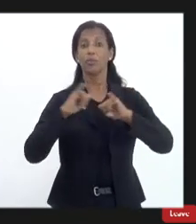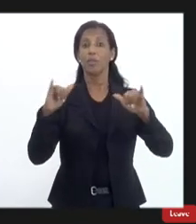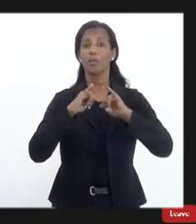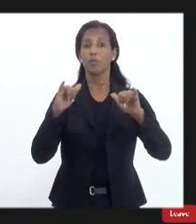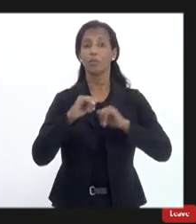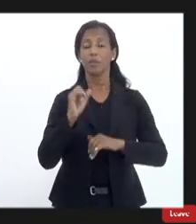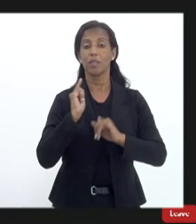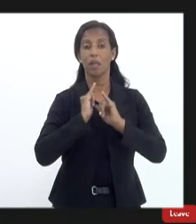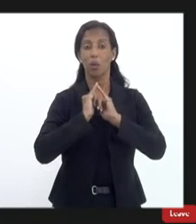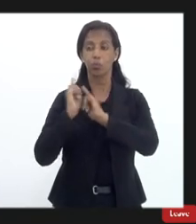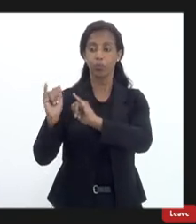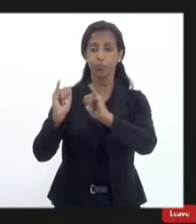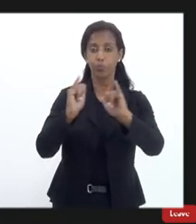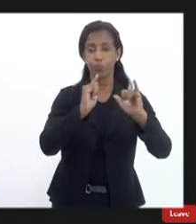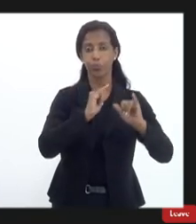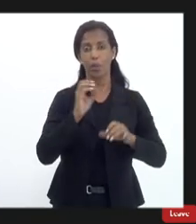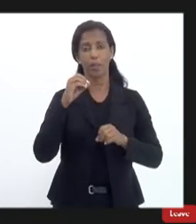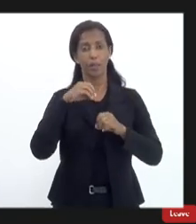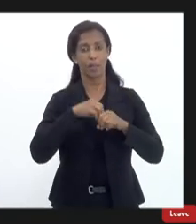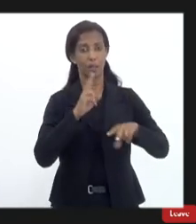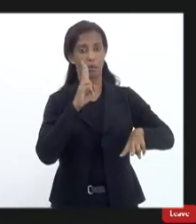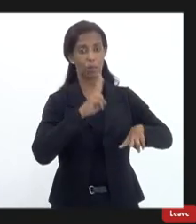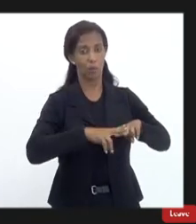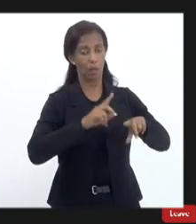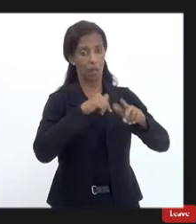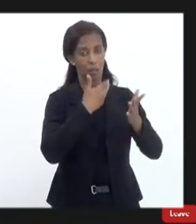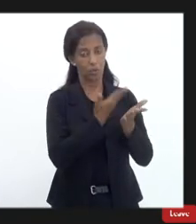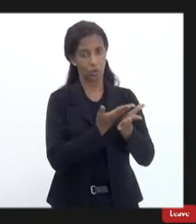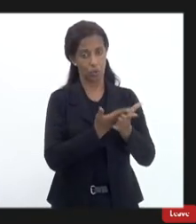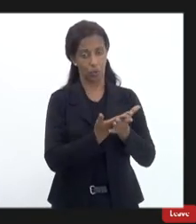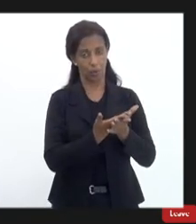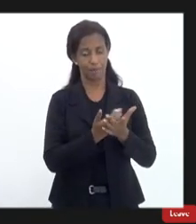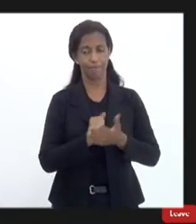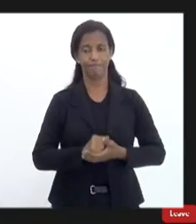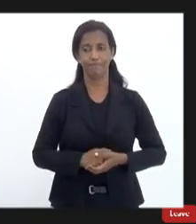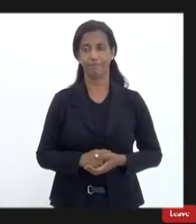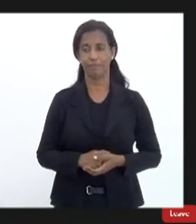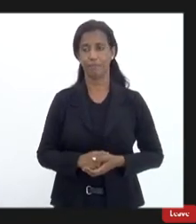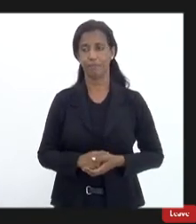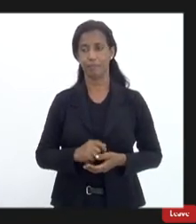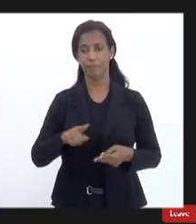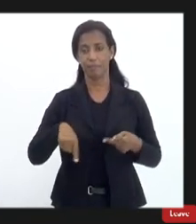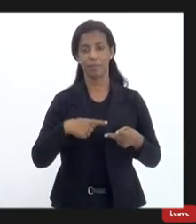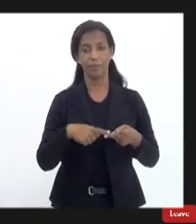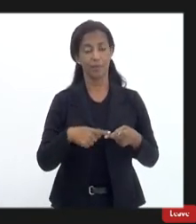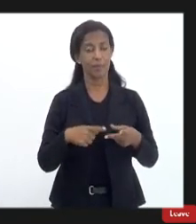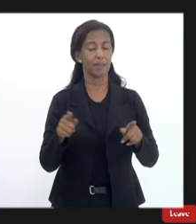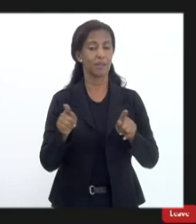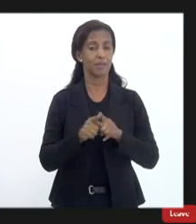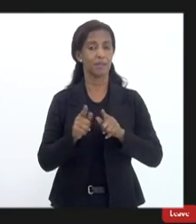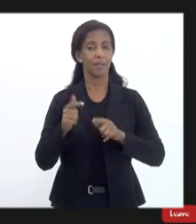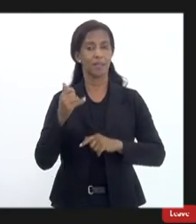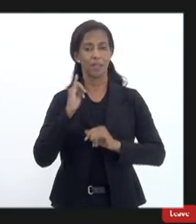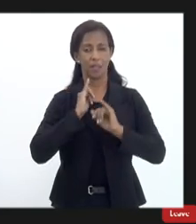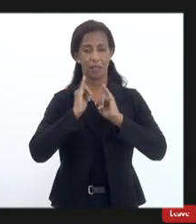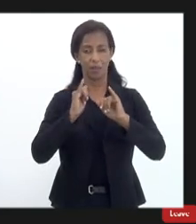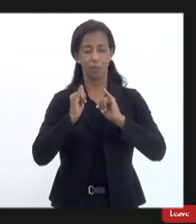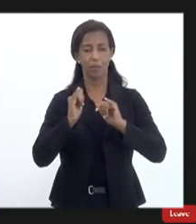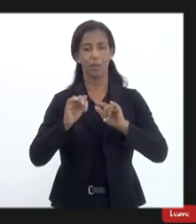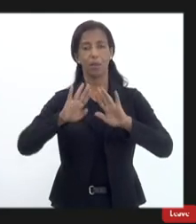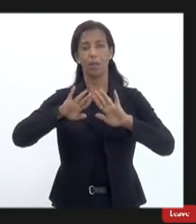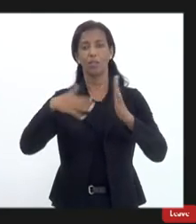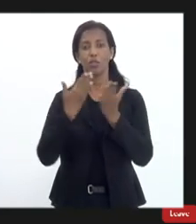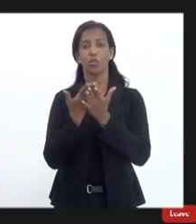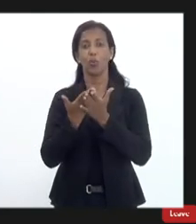dentro das escolas prisionais de forma mais radical. Uma outra dimensão importante para a educação de jovens e adultos são as escolas